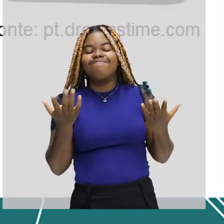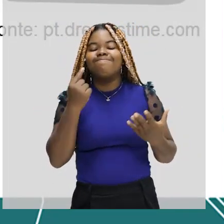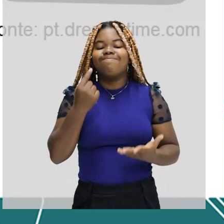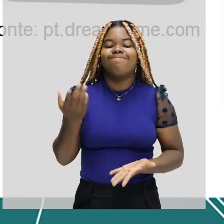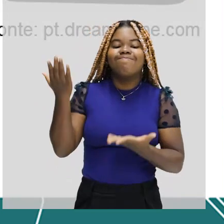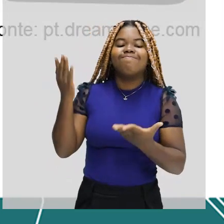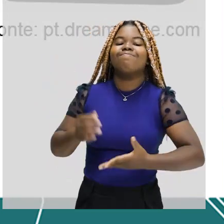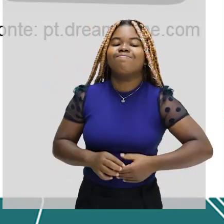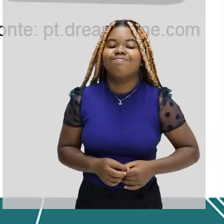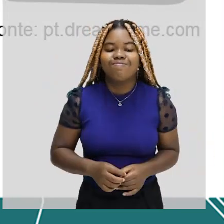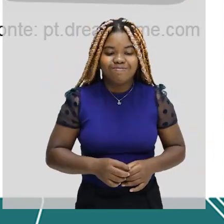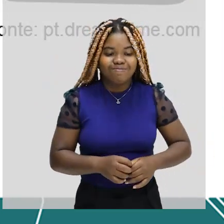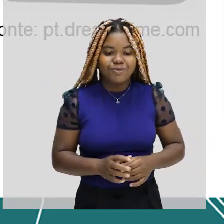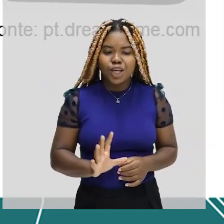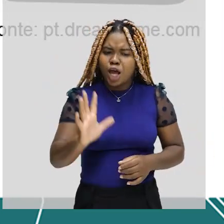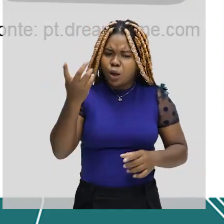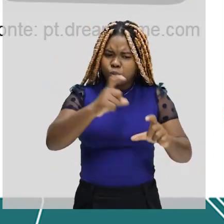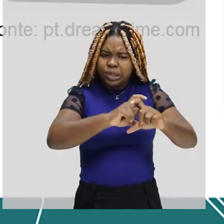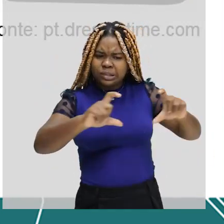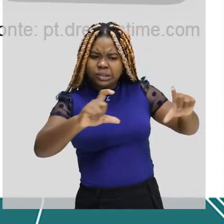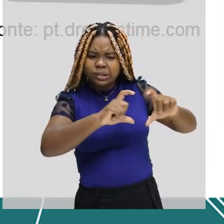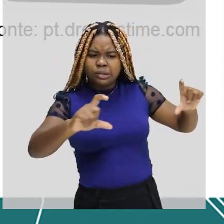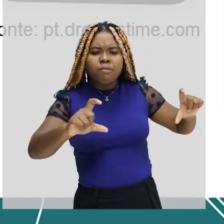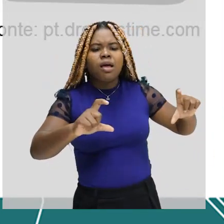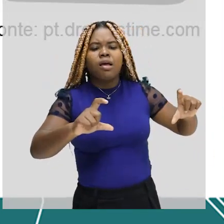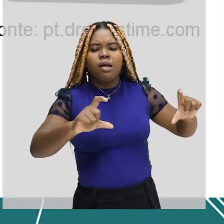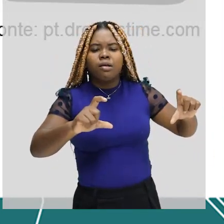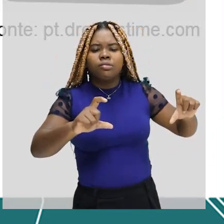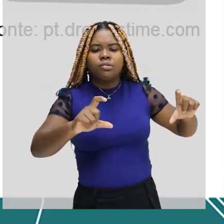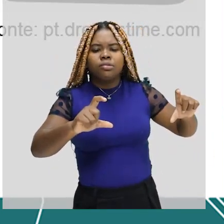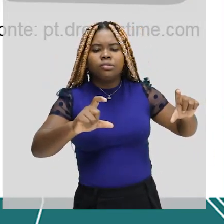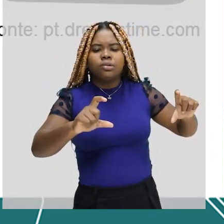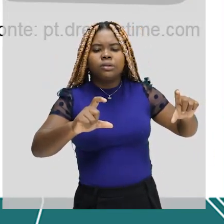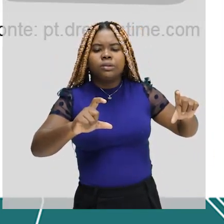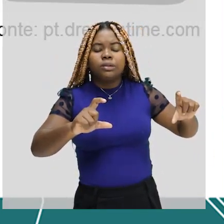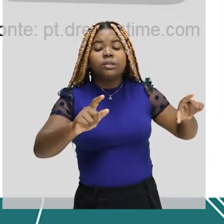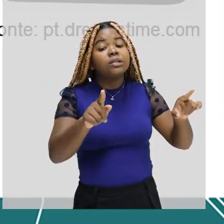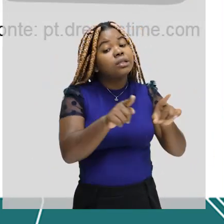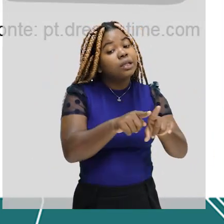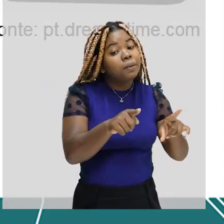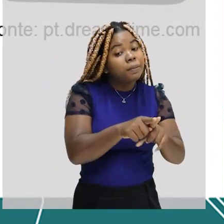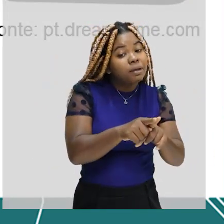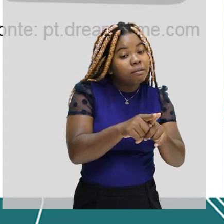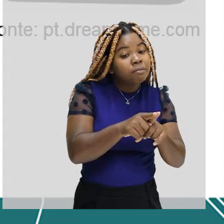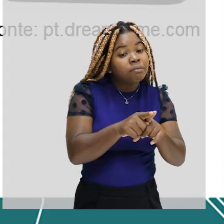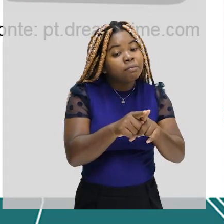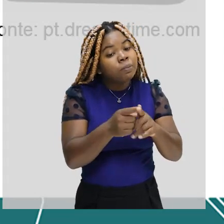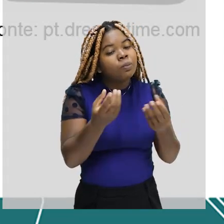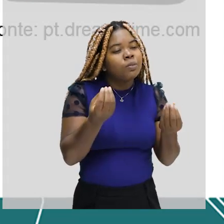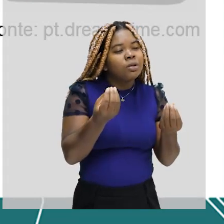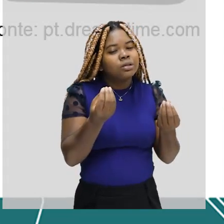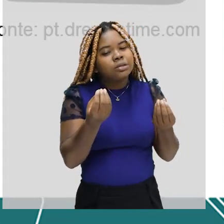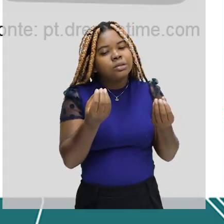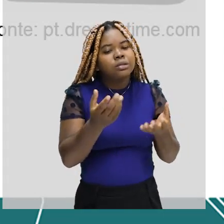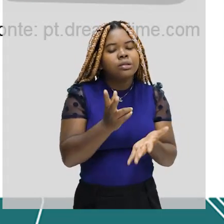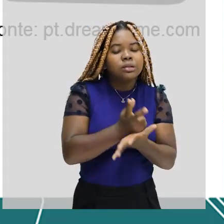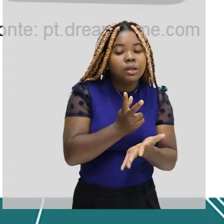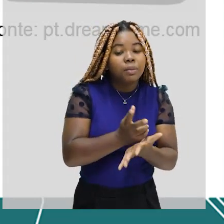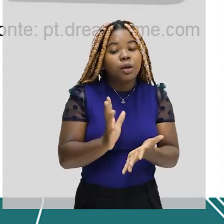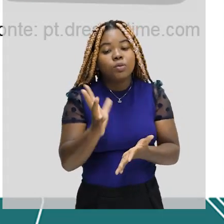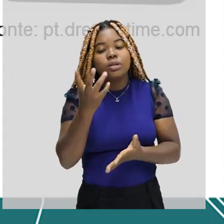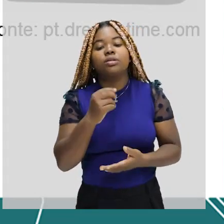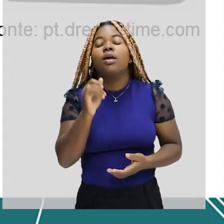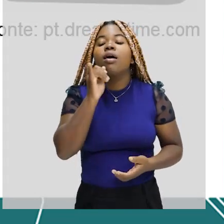para expressar uma ação ou um evento, um acontecimento, que acontece habitualmente.